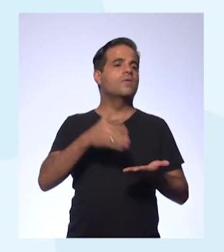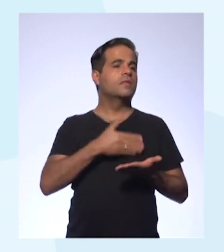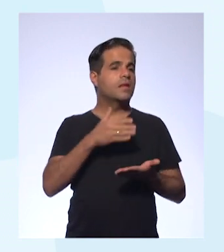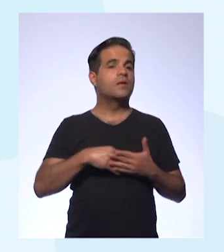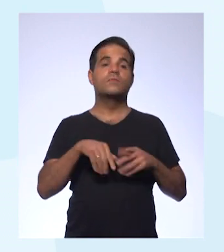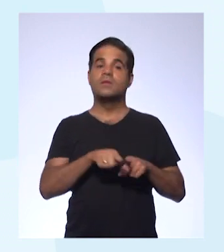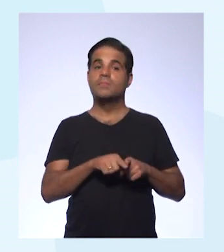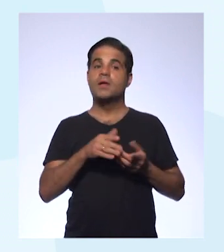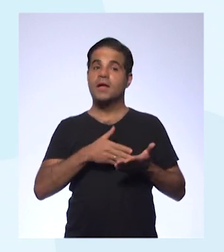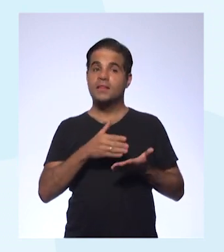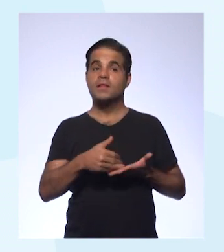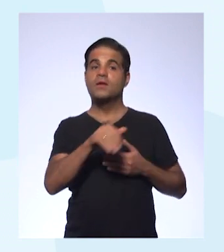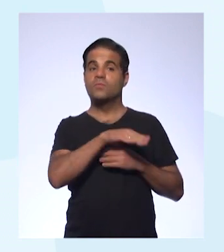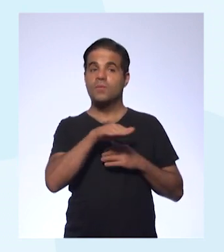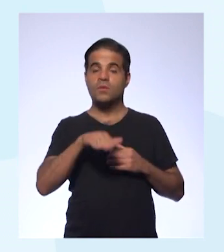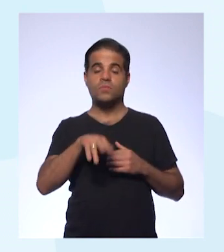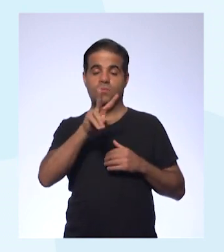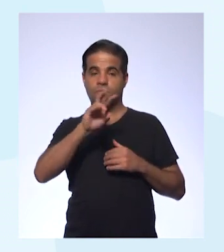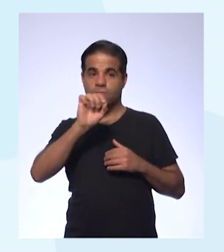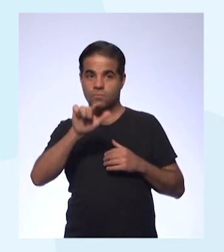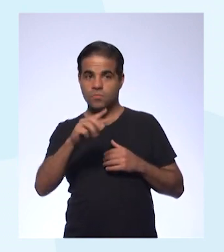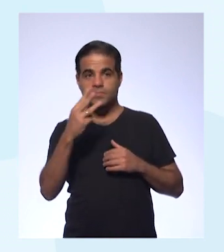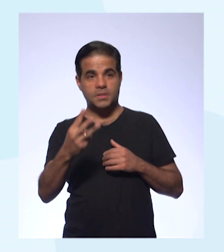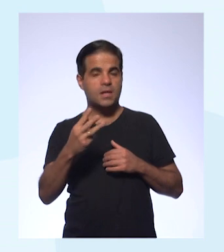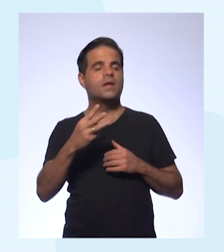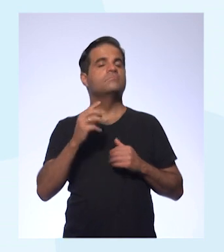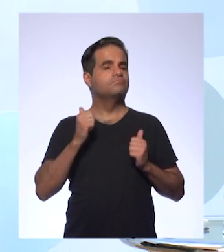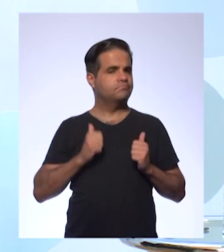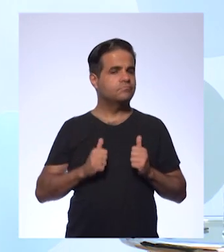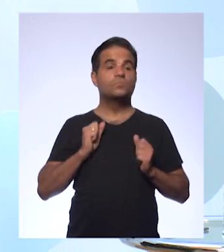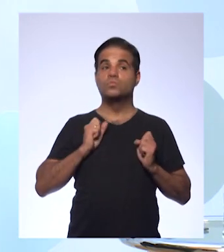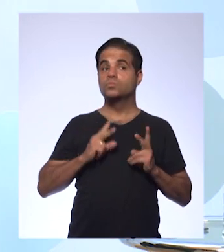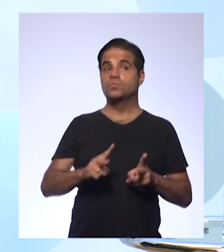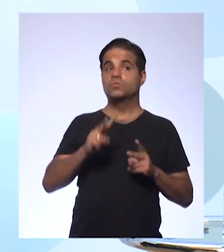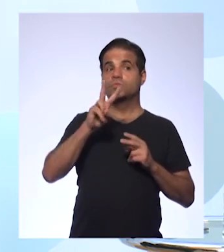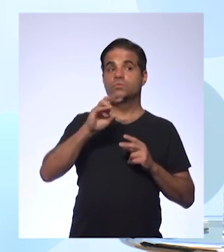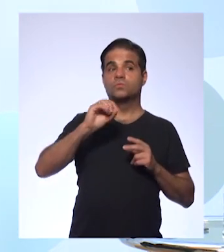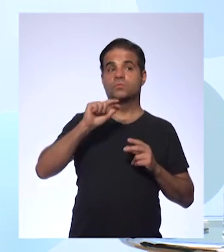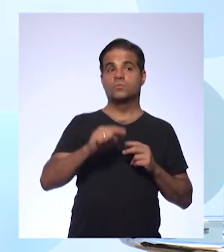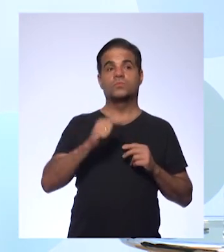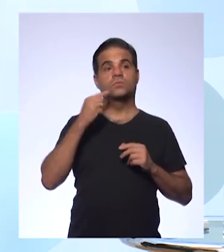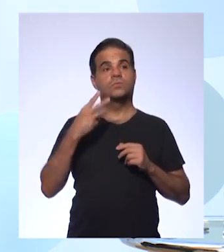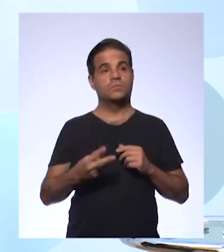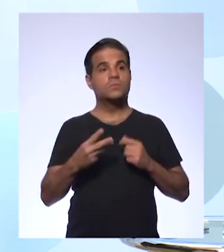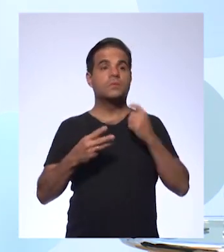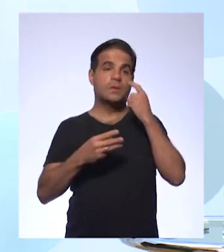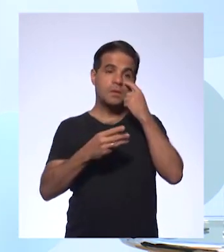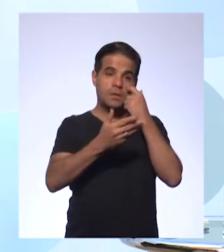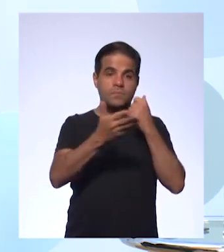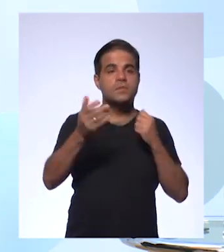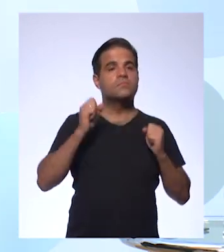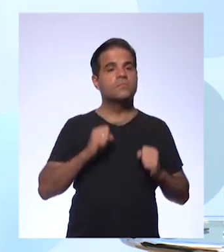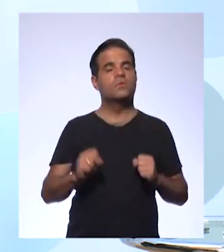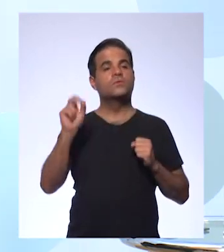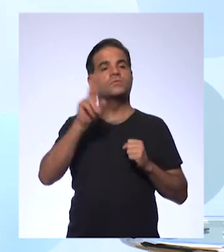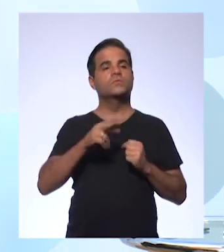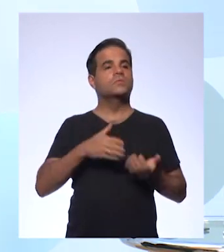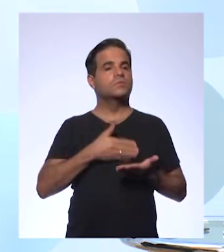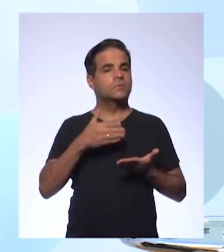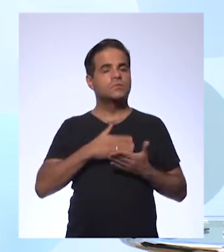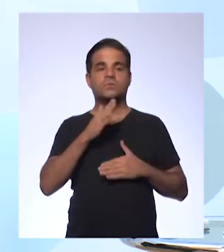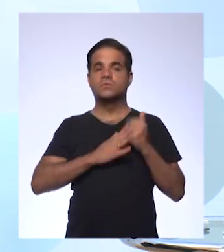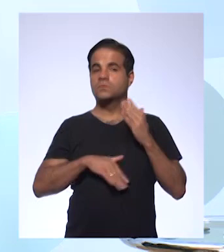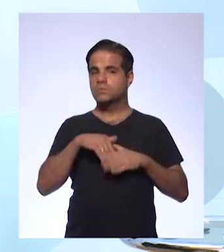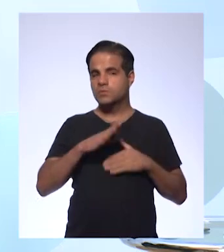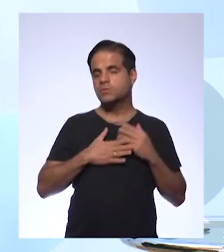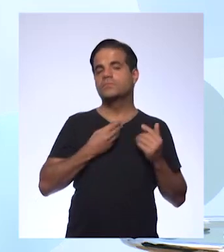do aluno, volume 3 ainda, ok? Nós ainda estamos no volume 3. E vocês podem aí utilizar o diário de práticas